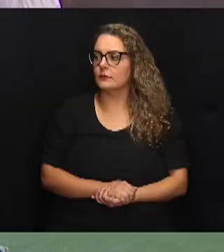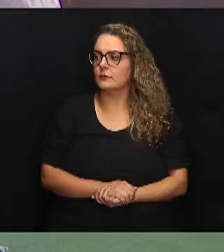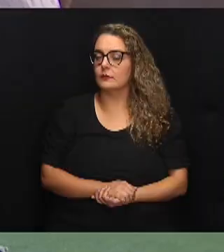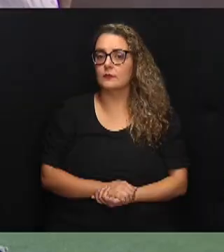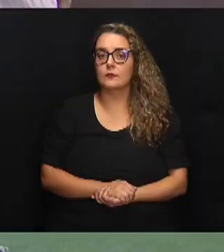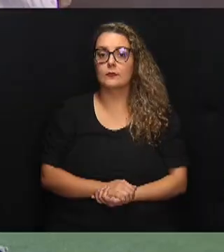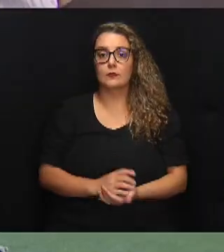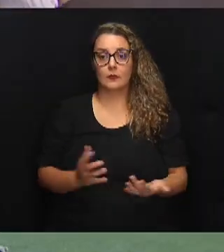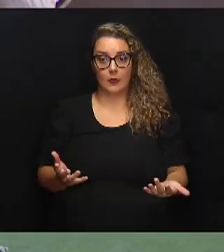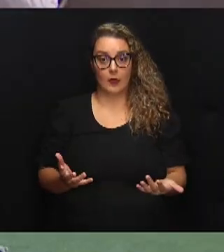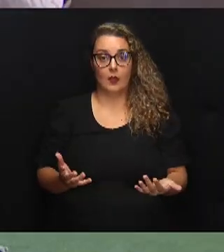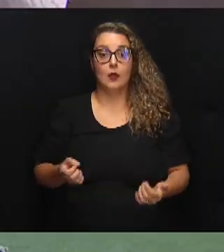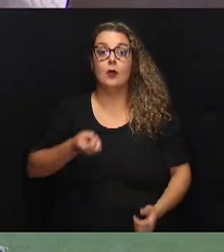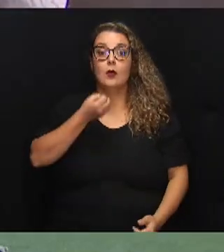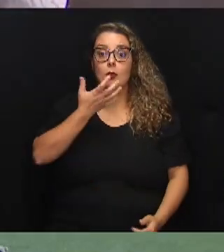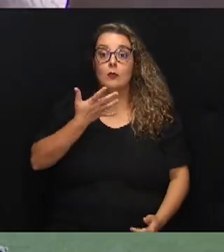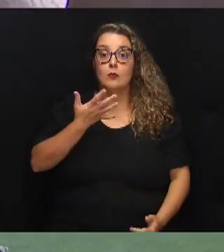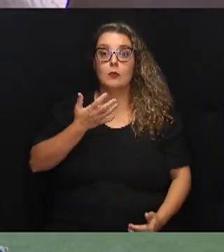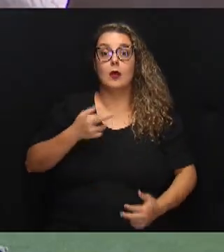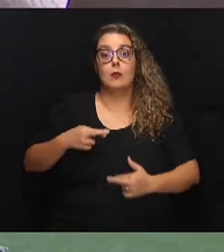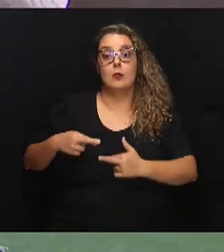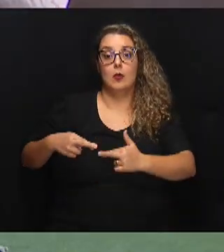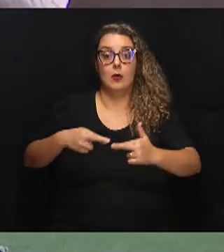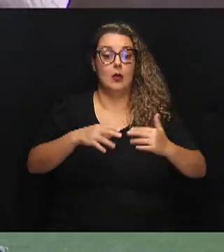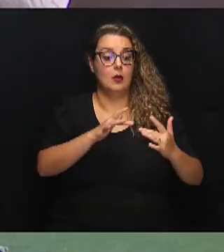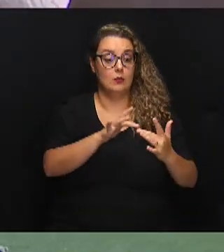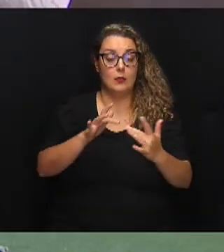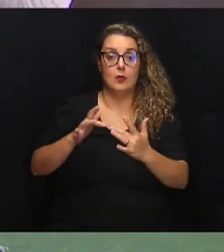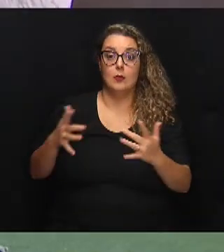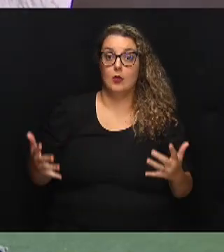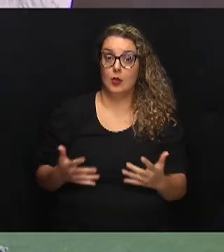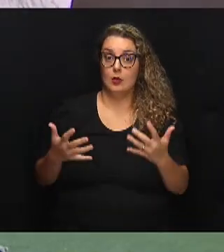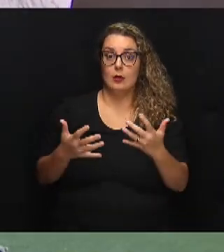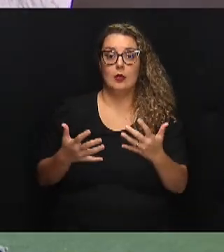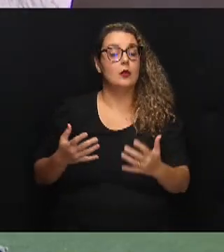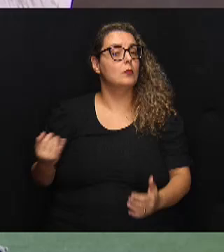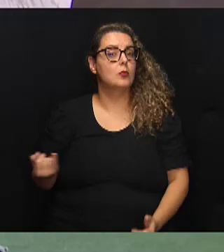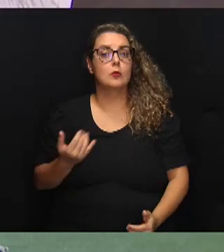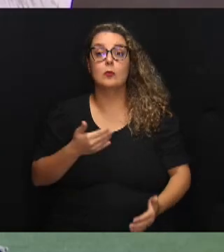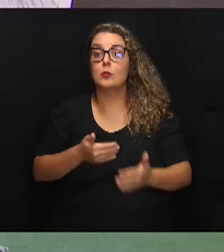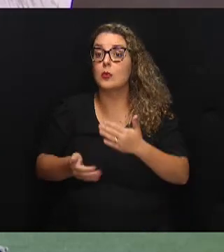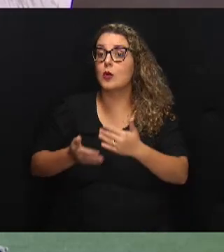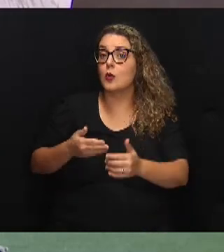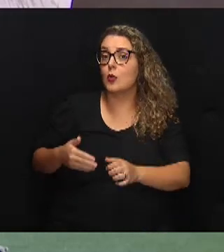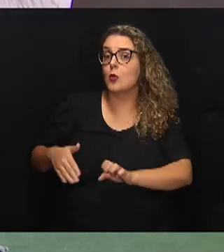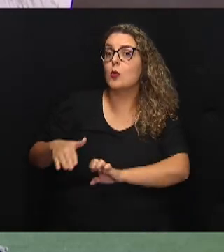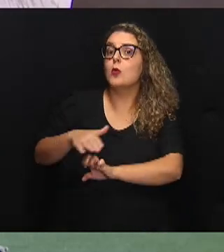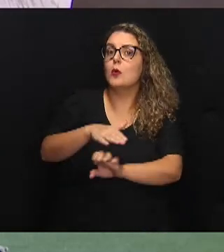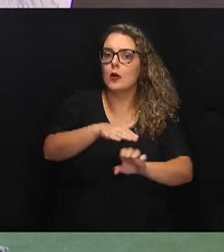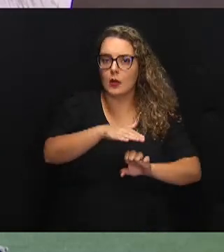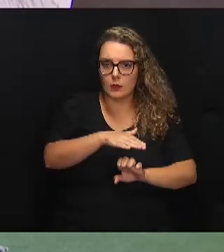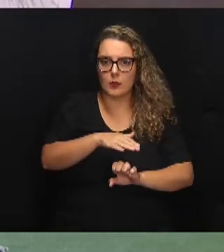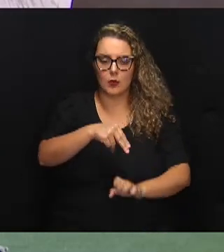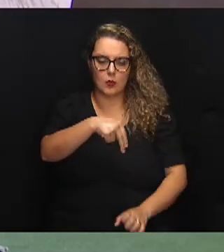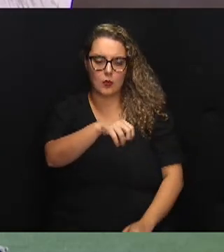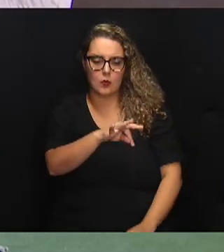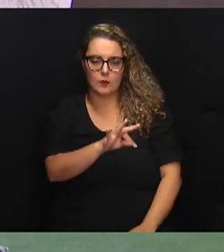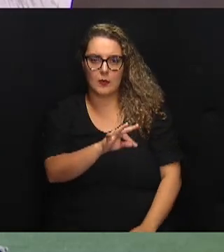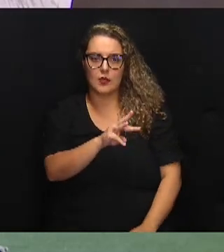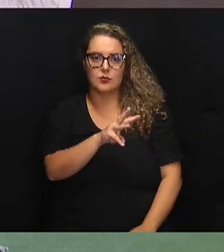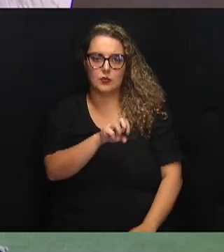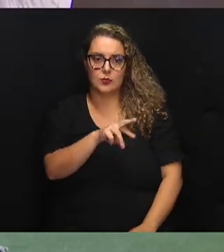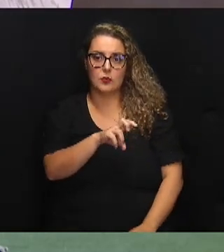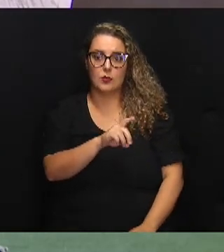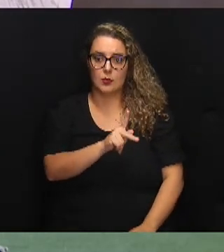Cultivar uma boa rede de contatos é essencial para qualquer negócio. O networking torna-se cada